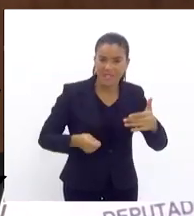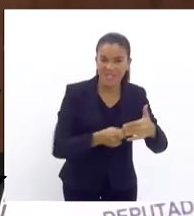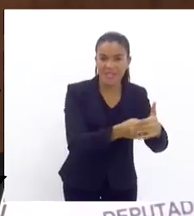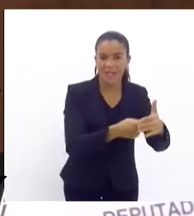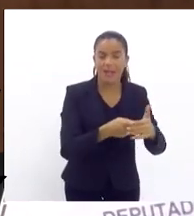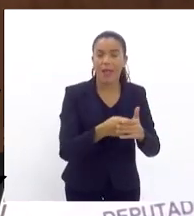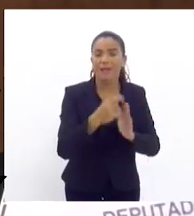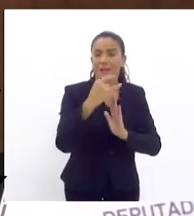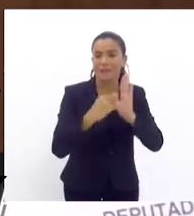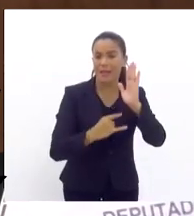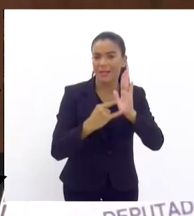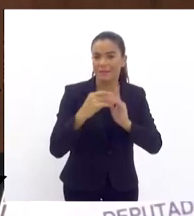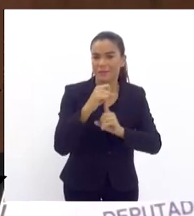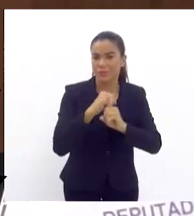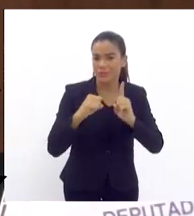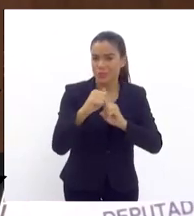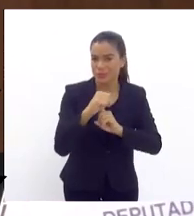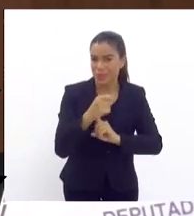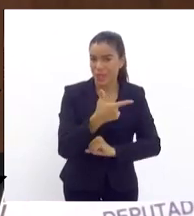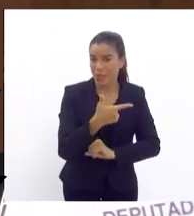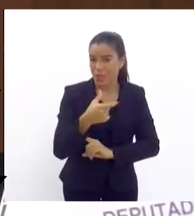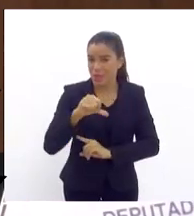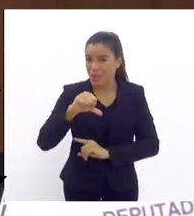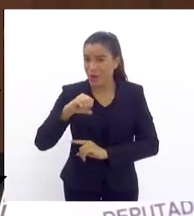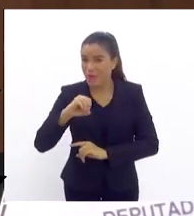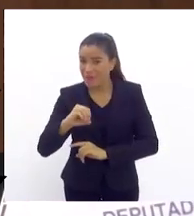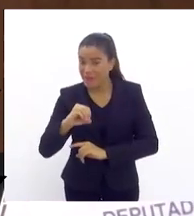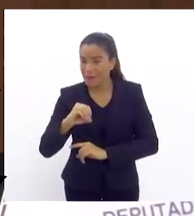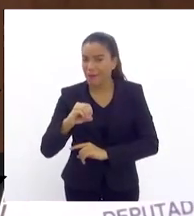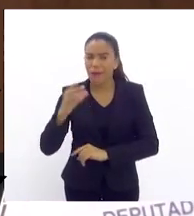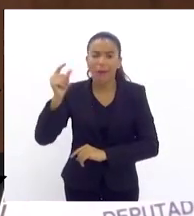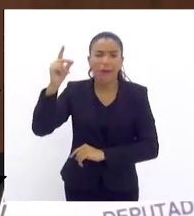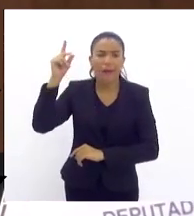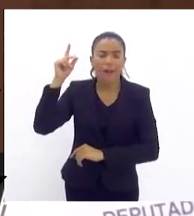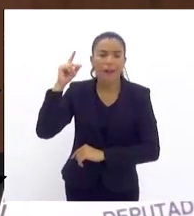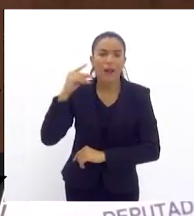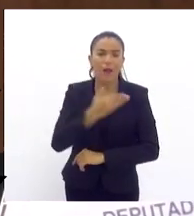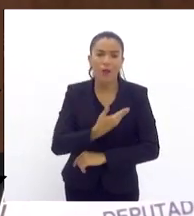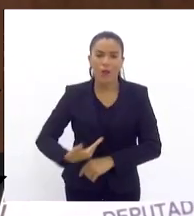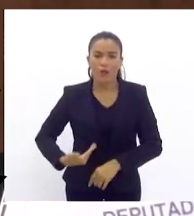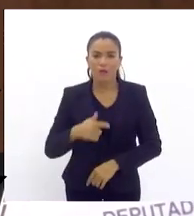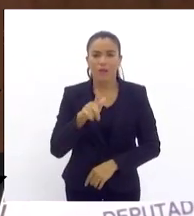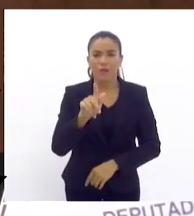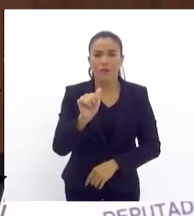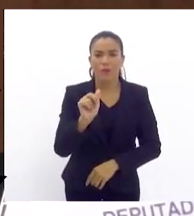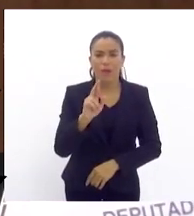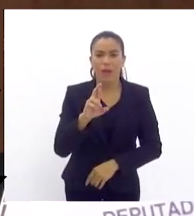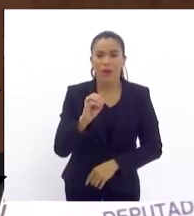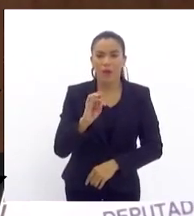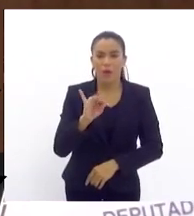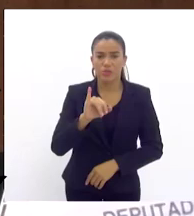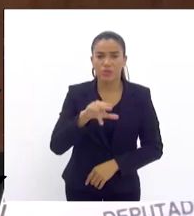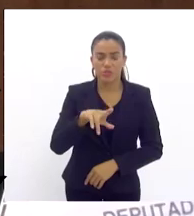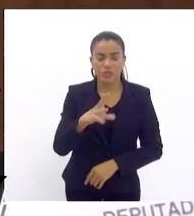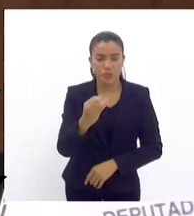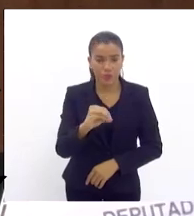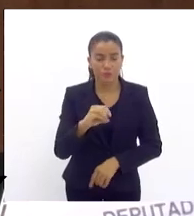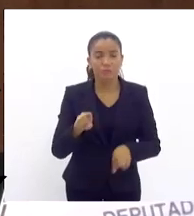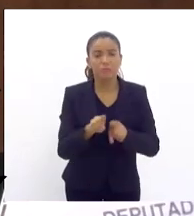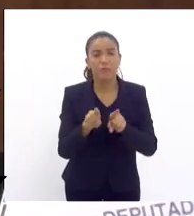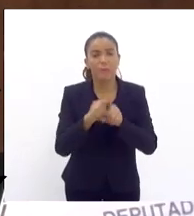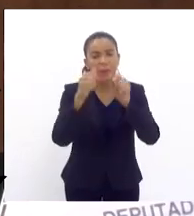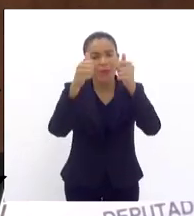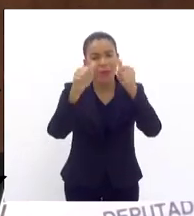né? Nós temos uma legislação de tarifa social que é dos anos 90, do governo Garotinho. Queria chamar essa casa aqui da importância de rever